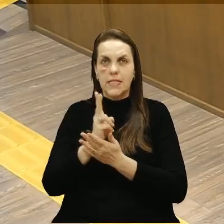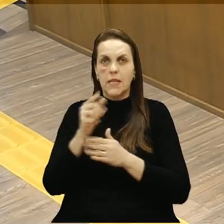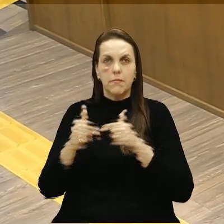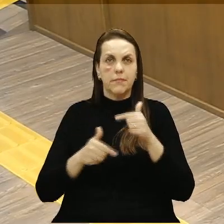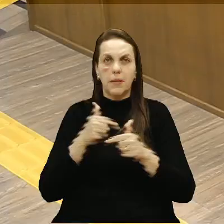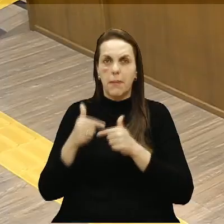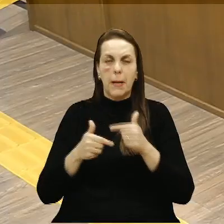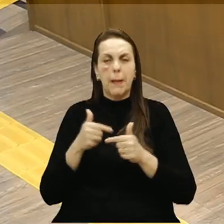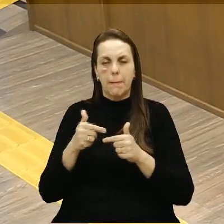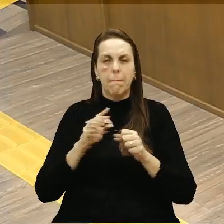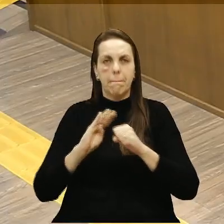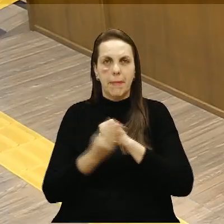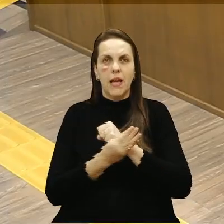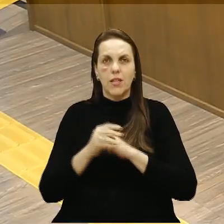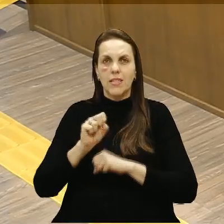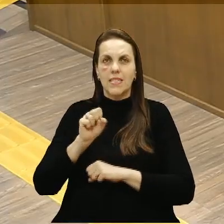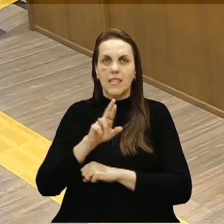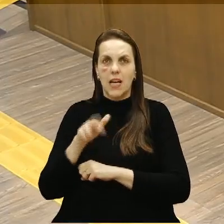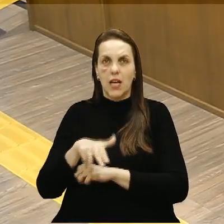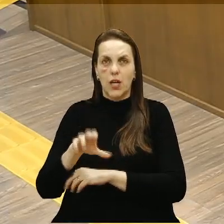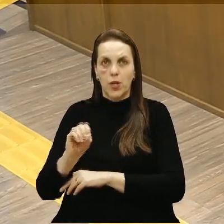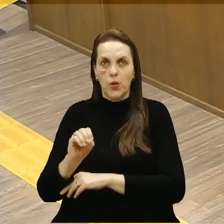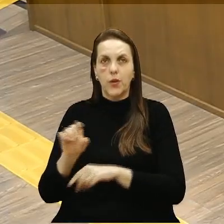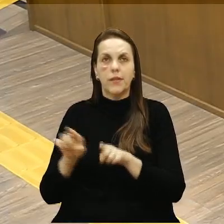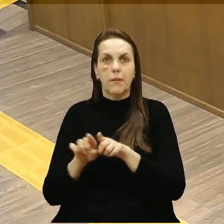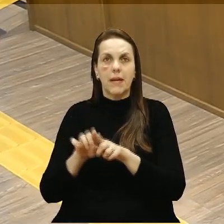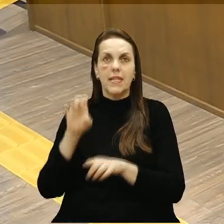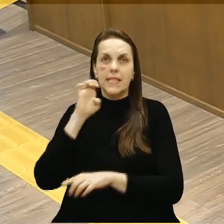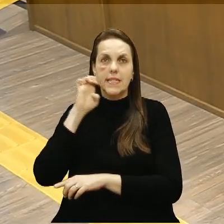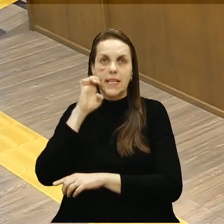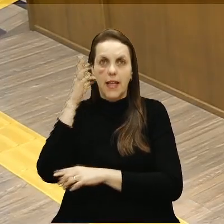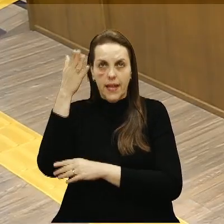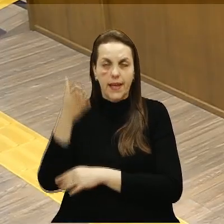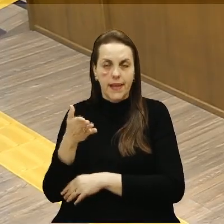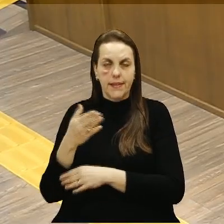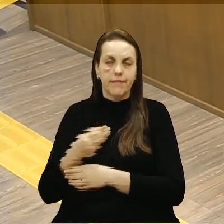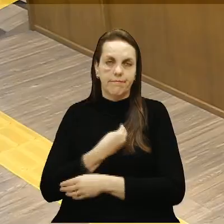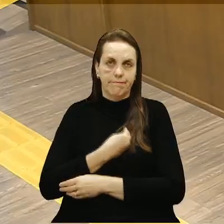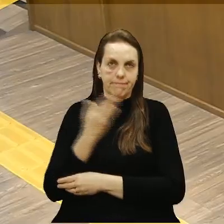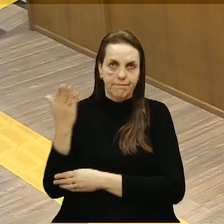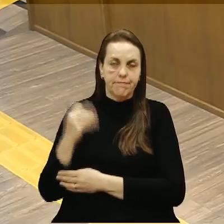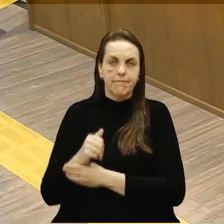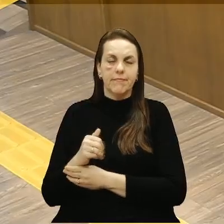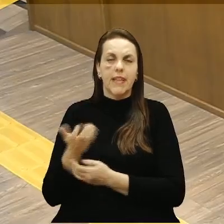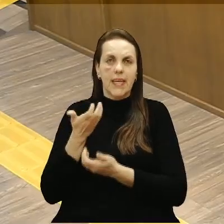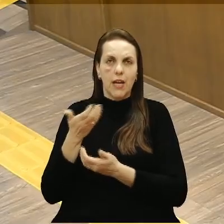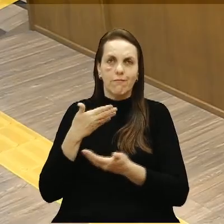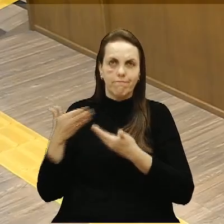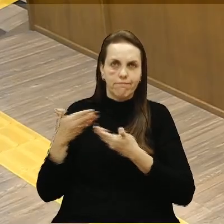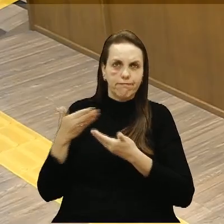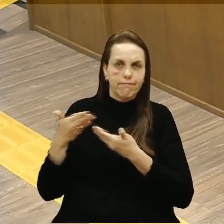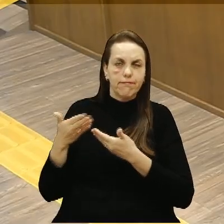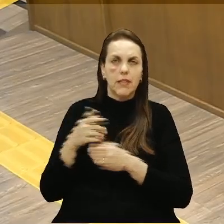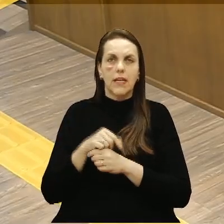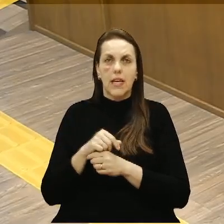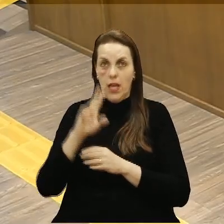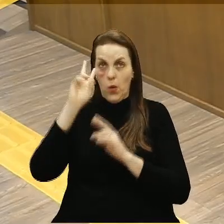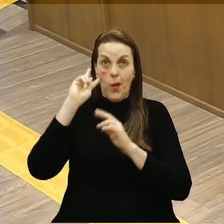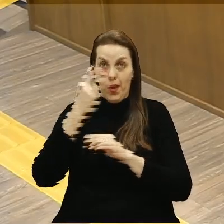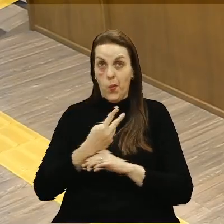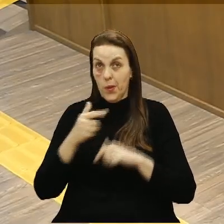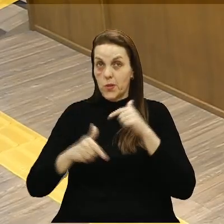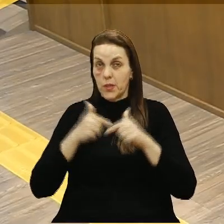tem no bairro Serrano. Vereadora Estela também é de lá, por isso fiz questão de dialogar com vocês. Reconheço o trabalho e essa pauta